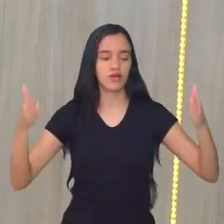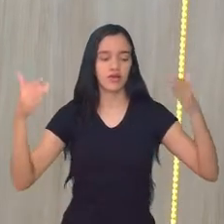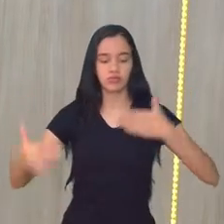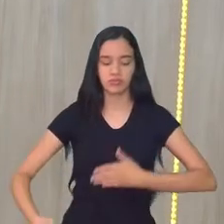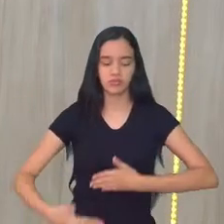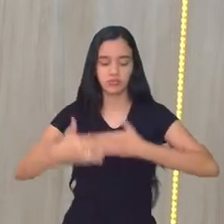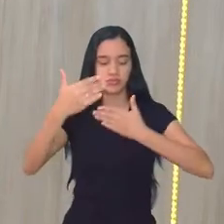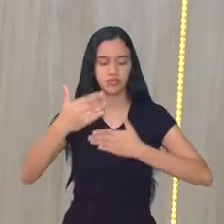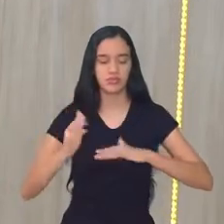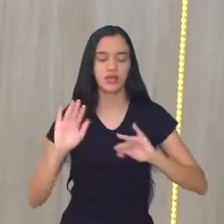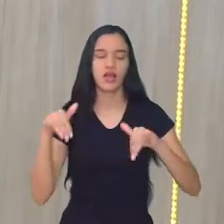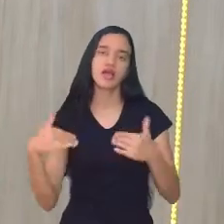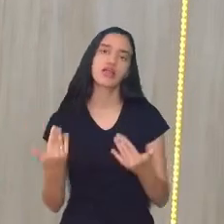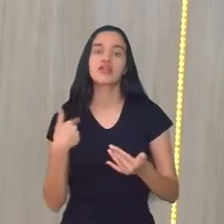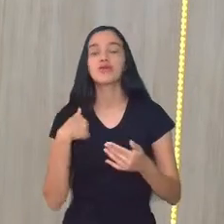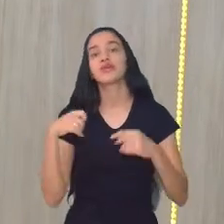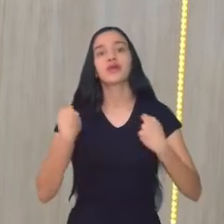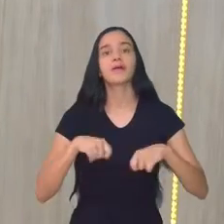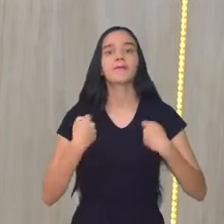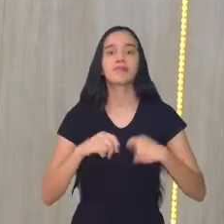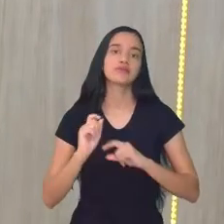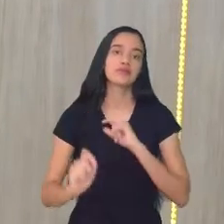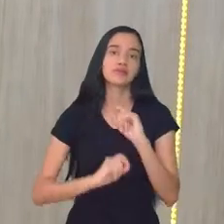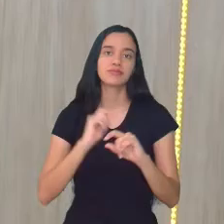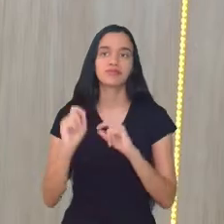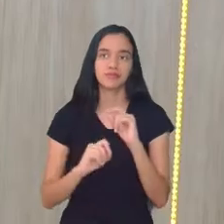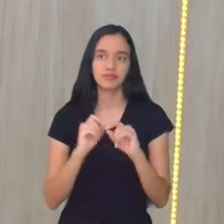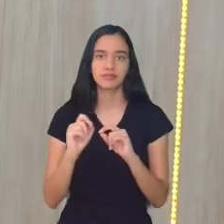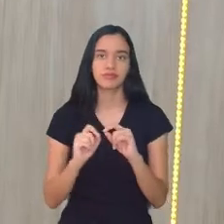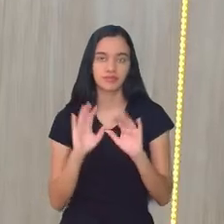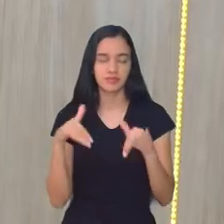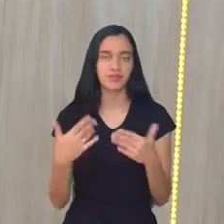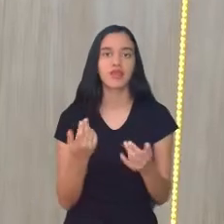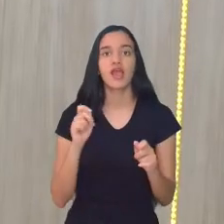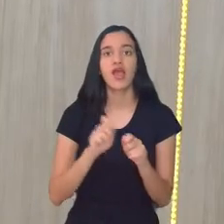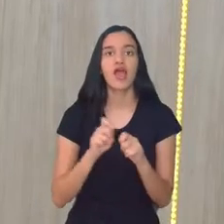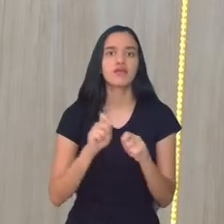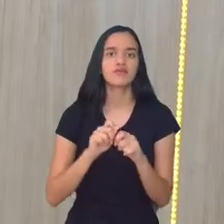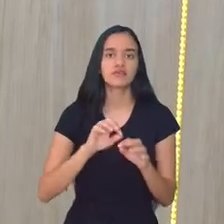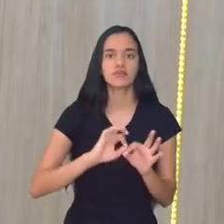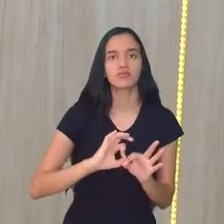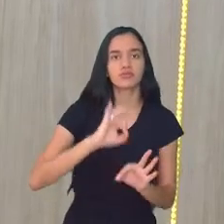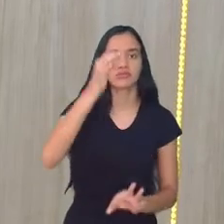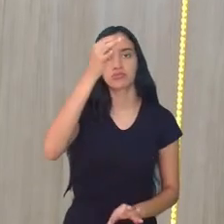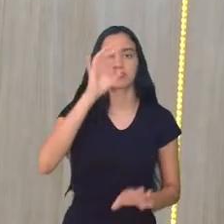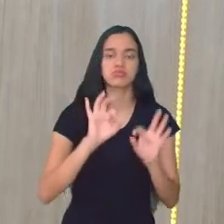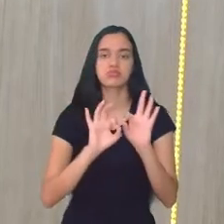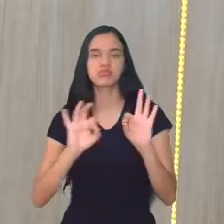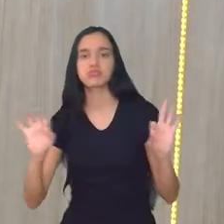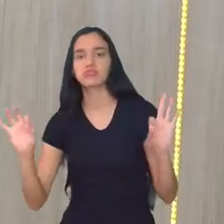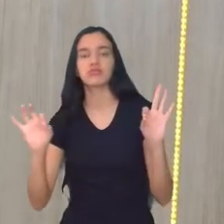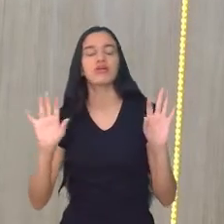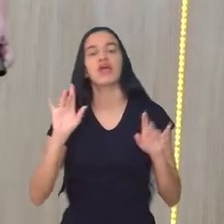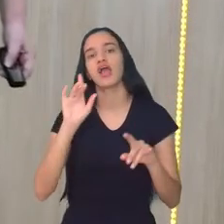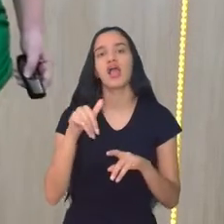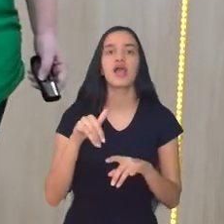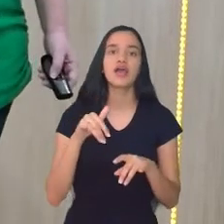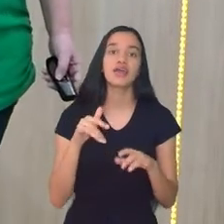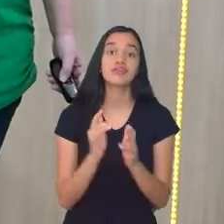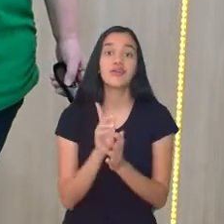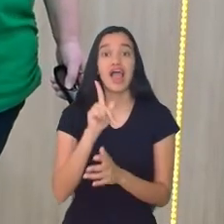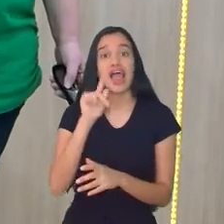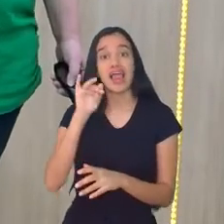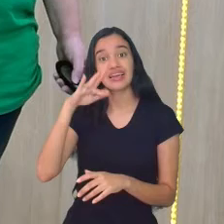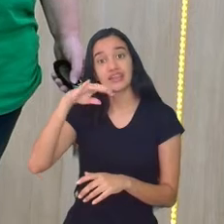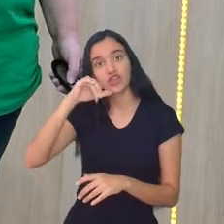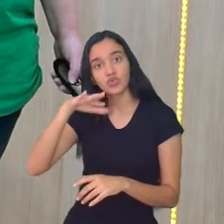externas. Então, o volume eu ia precisar pegar aqui, aqui, e fazer uma medida que não é litro.